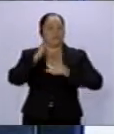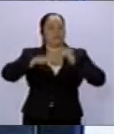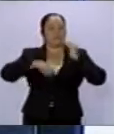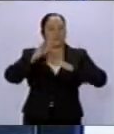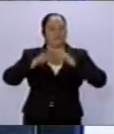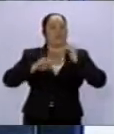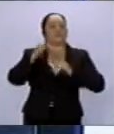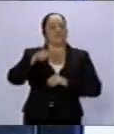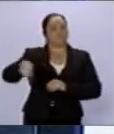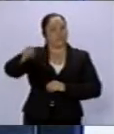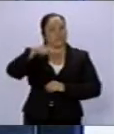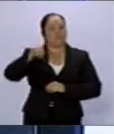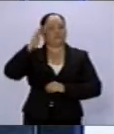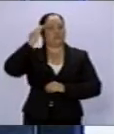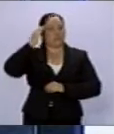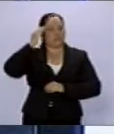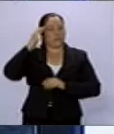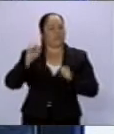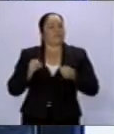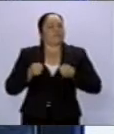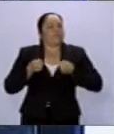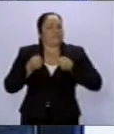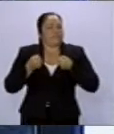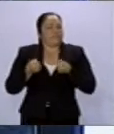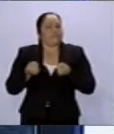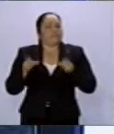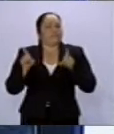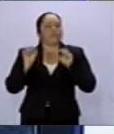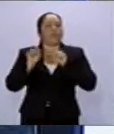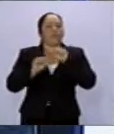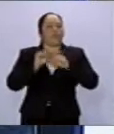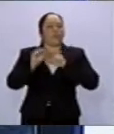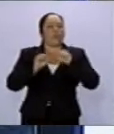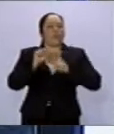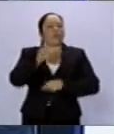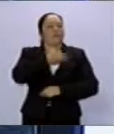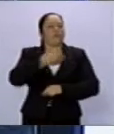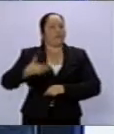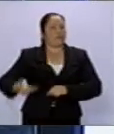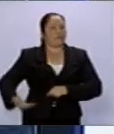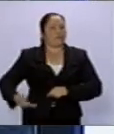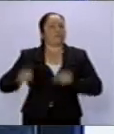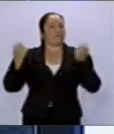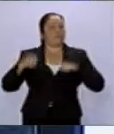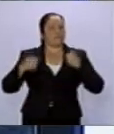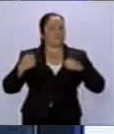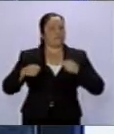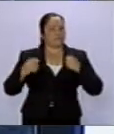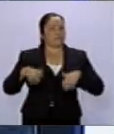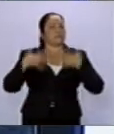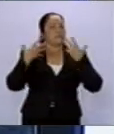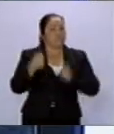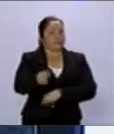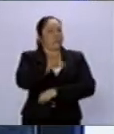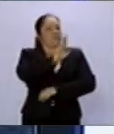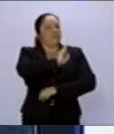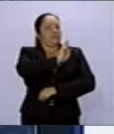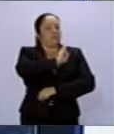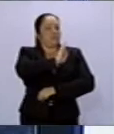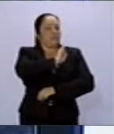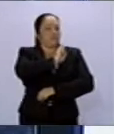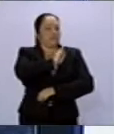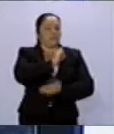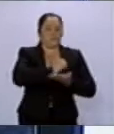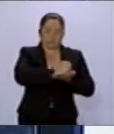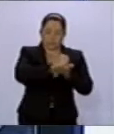gente compreende nós estamos num esforço muito grande de reposicionar o papel do estado desde o aspecto formador nas regiões de vazios assistenciais de